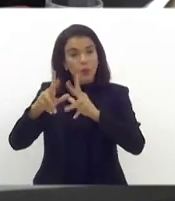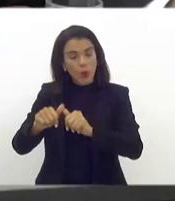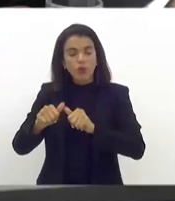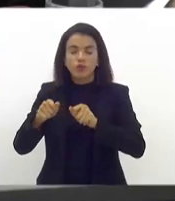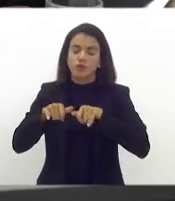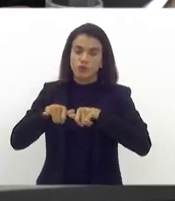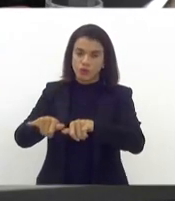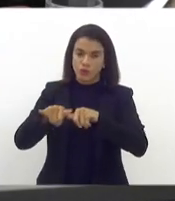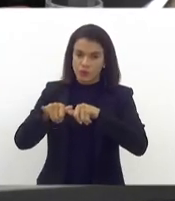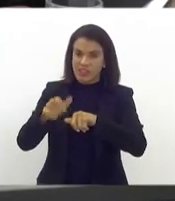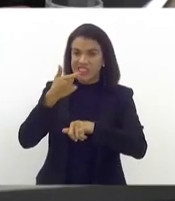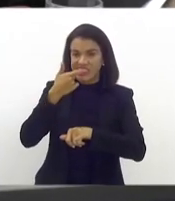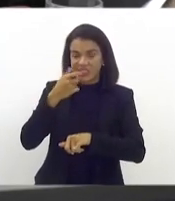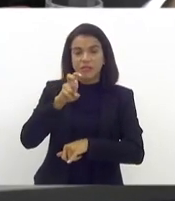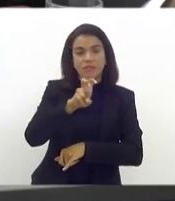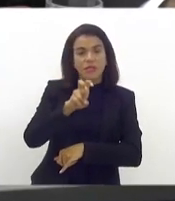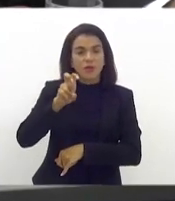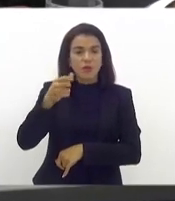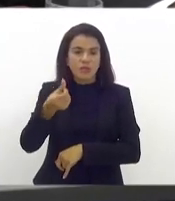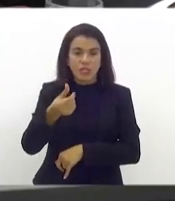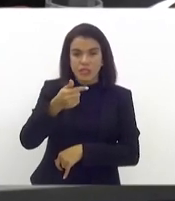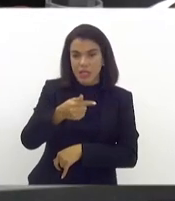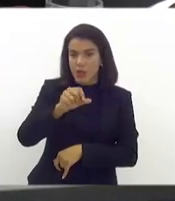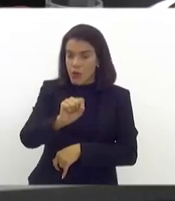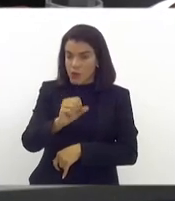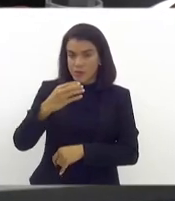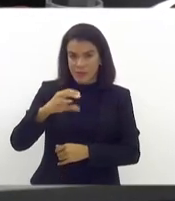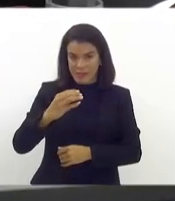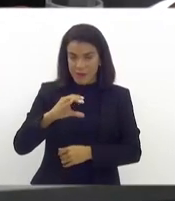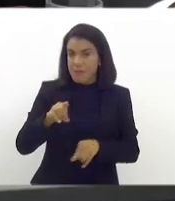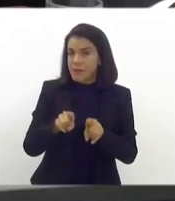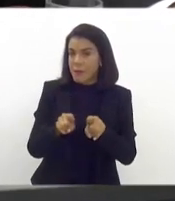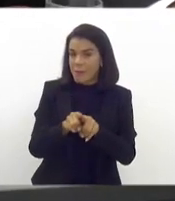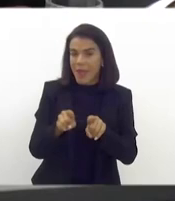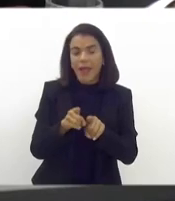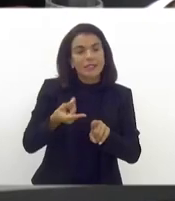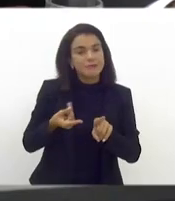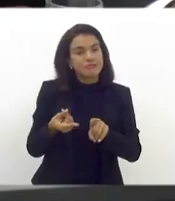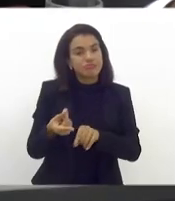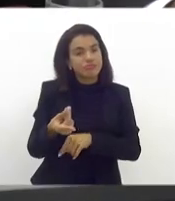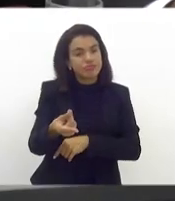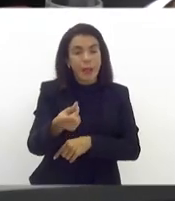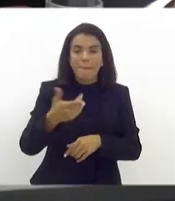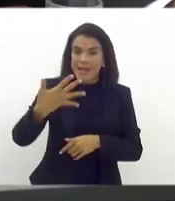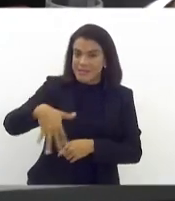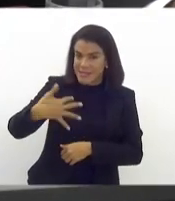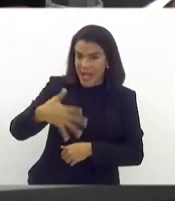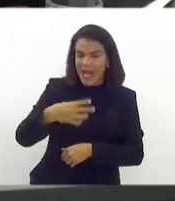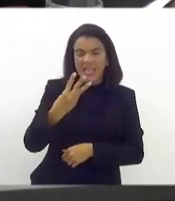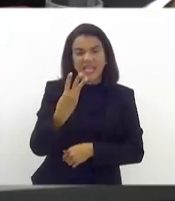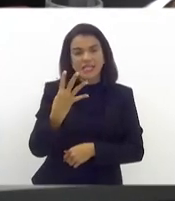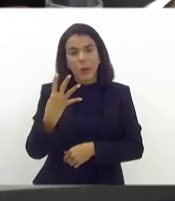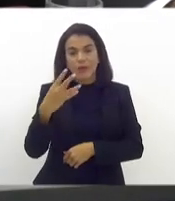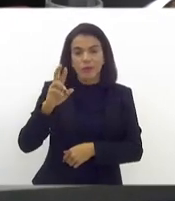só as sacolas de 5, 6, 7 ou 8 centavos, como aquelas outras que duram, que são mais caras, que custam 3,